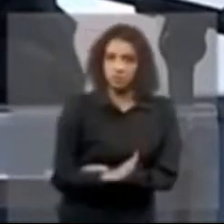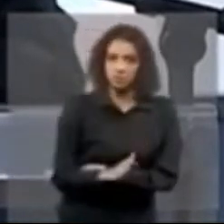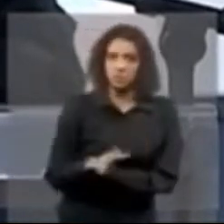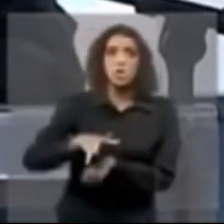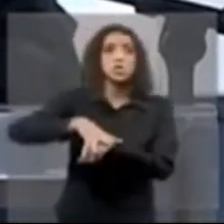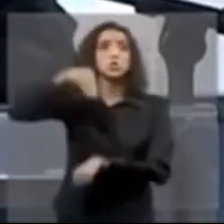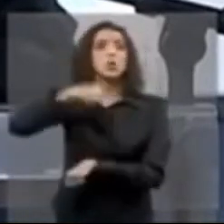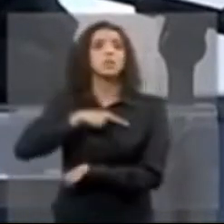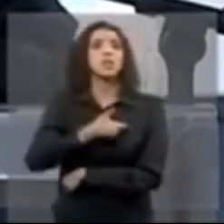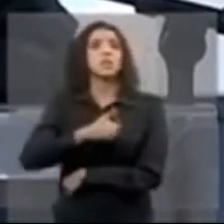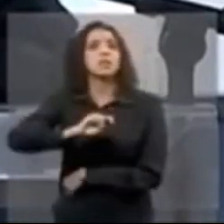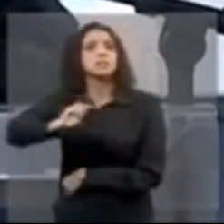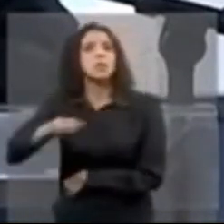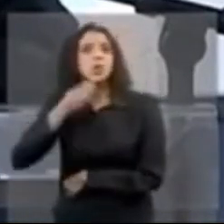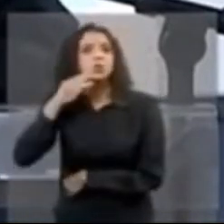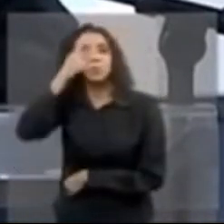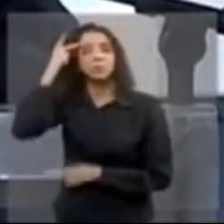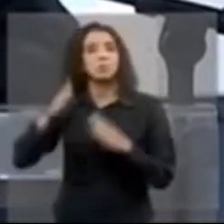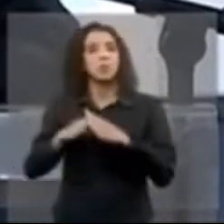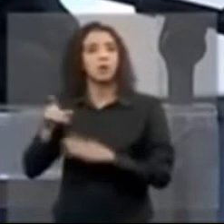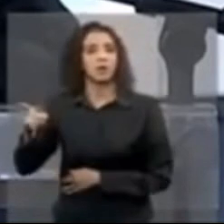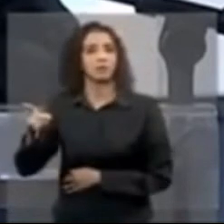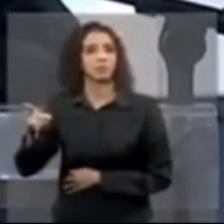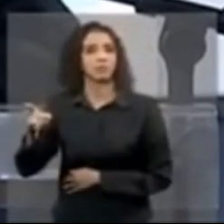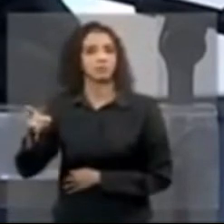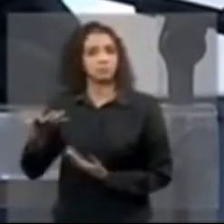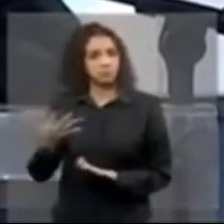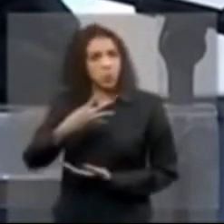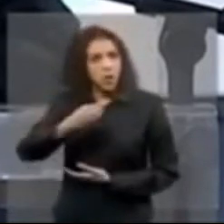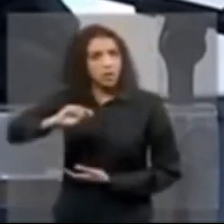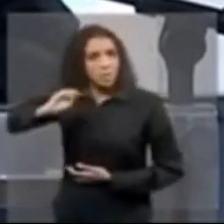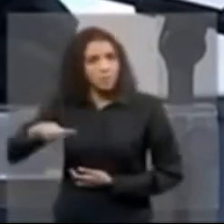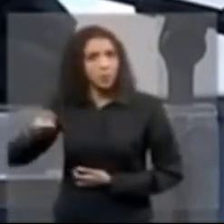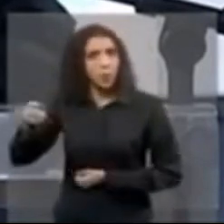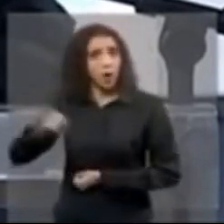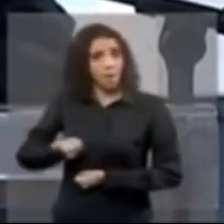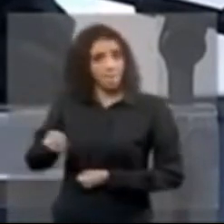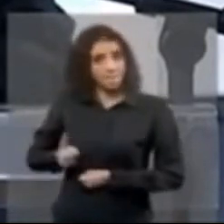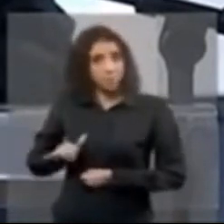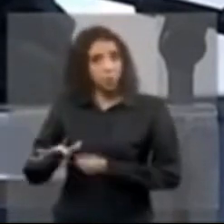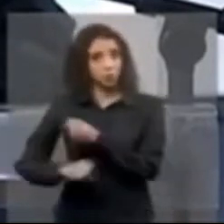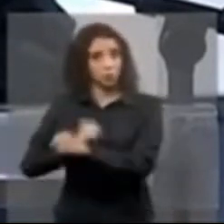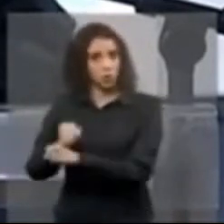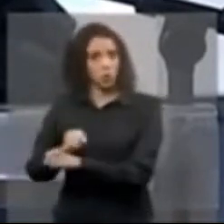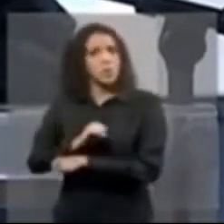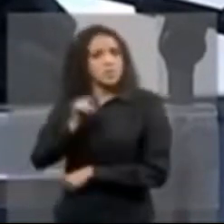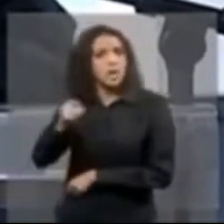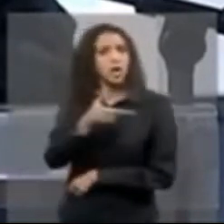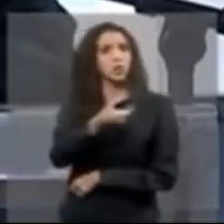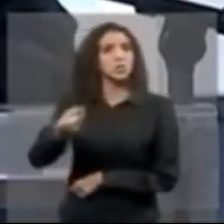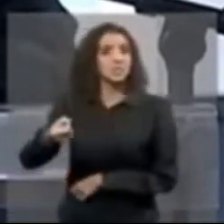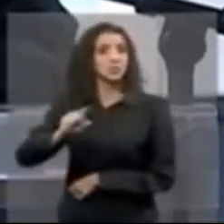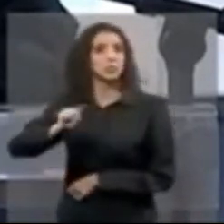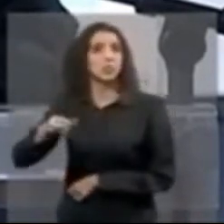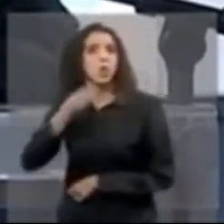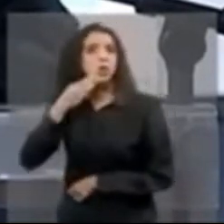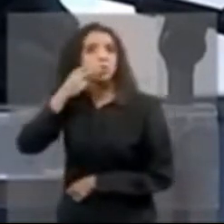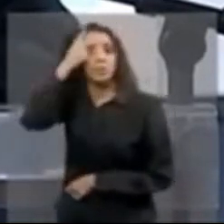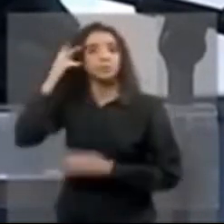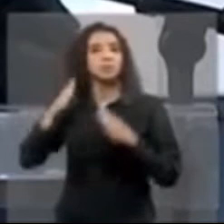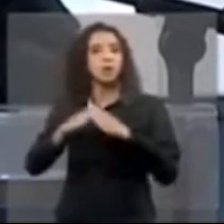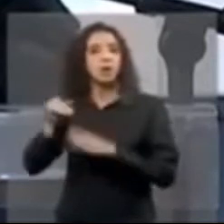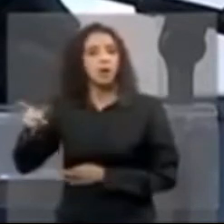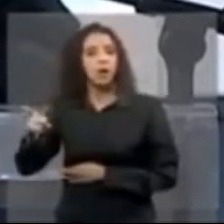10 milhões de habitantes e pratica 40 mil abortos por ano. Se tivesse 200 milhões de habitantes,